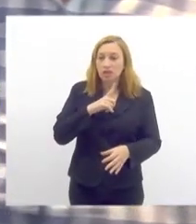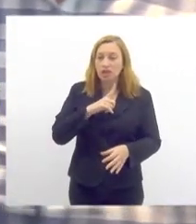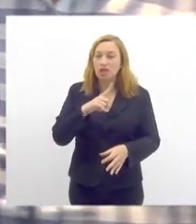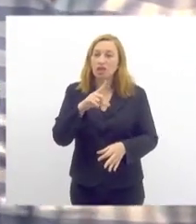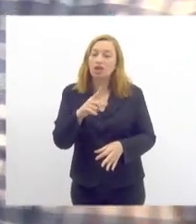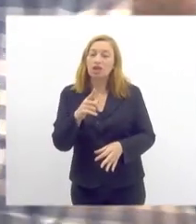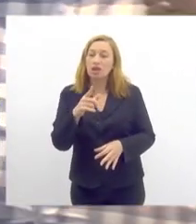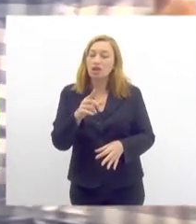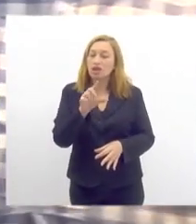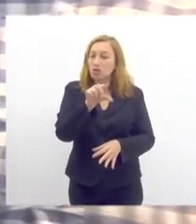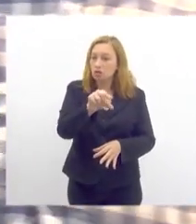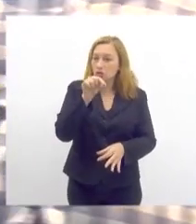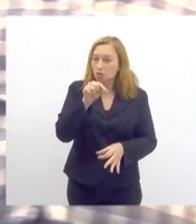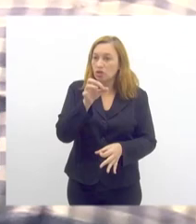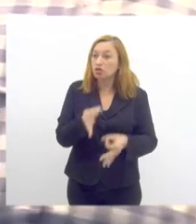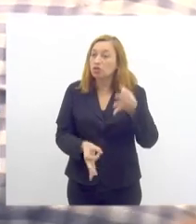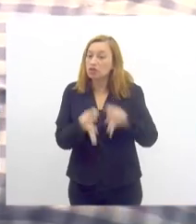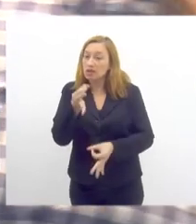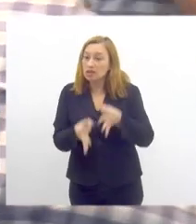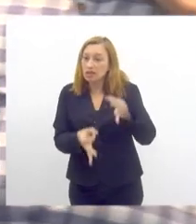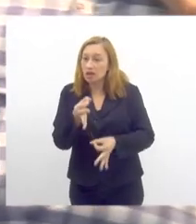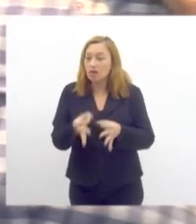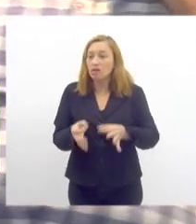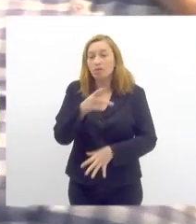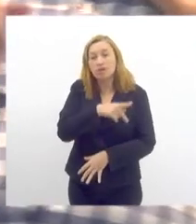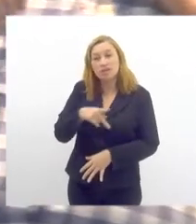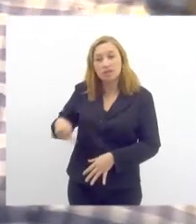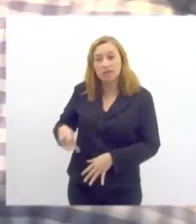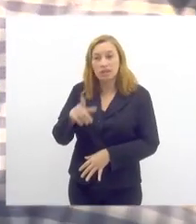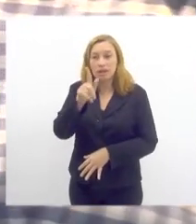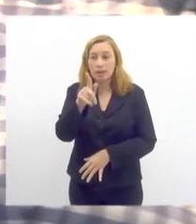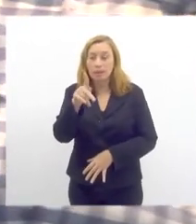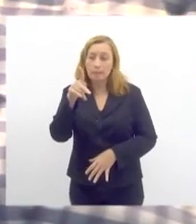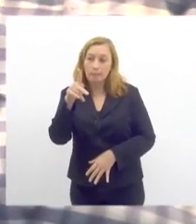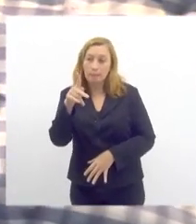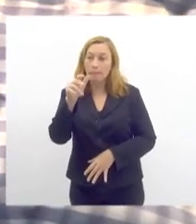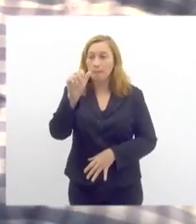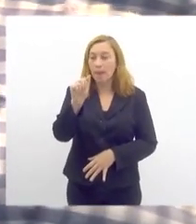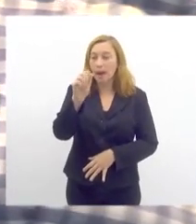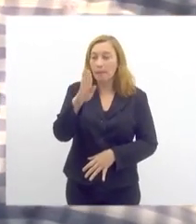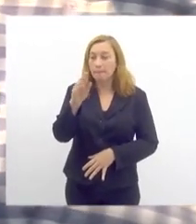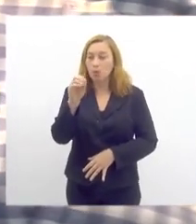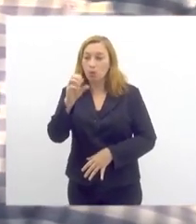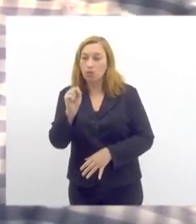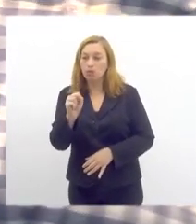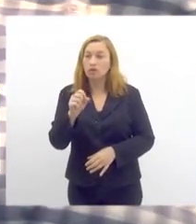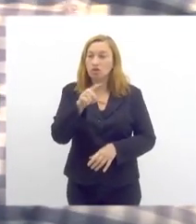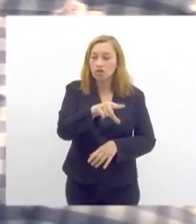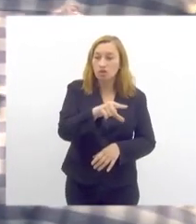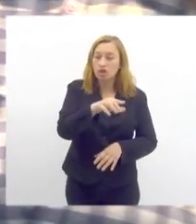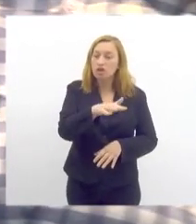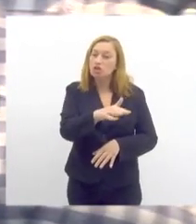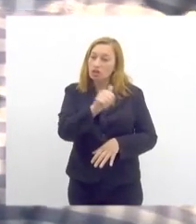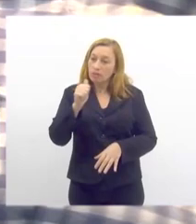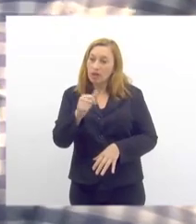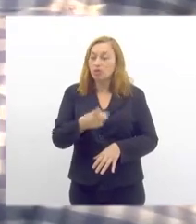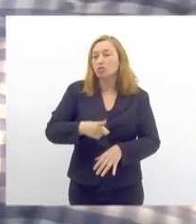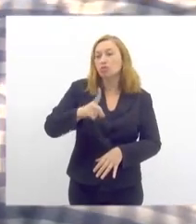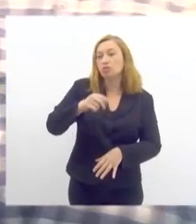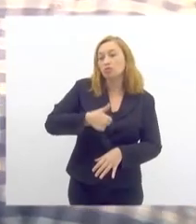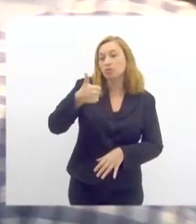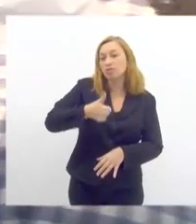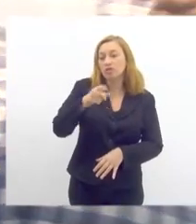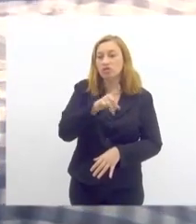que o presidente Pablo foi intimado no primeiro dia de greve, que declara a